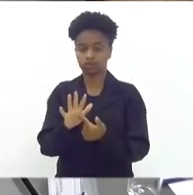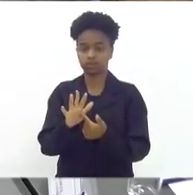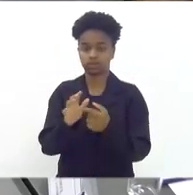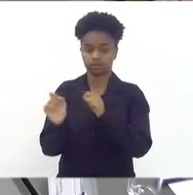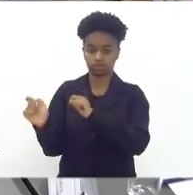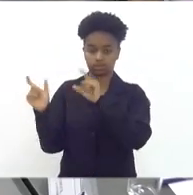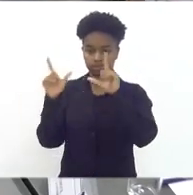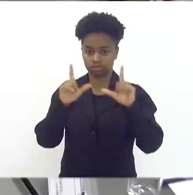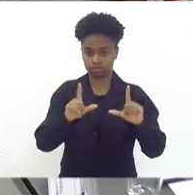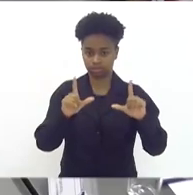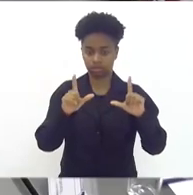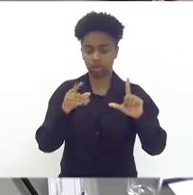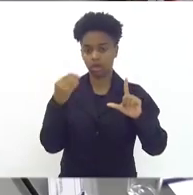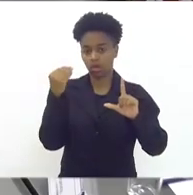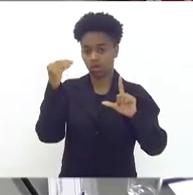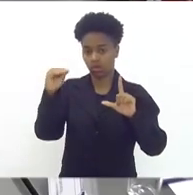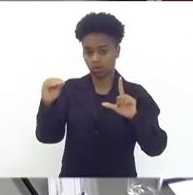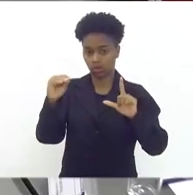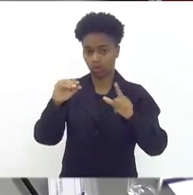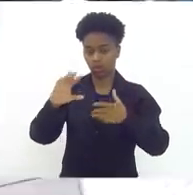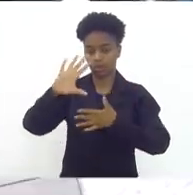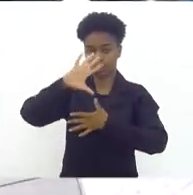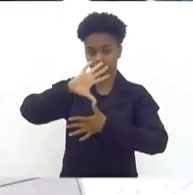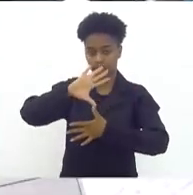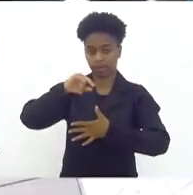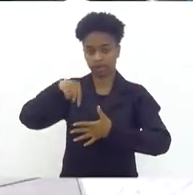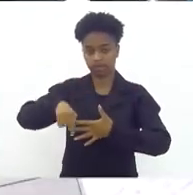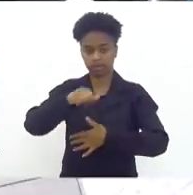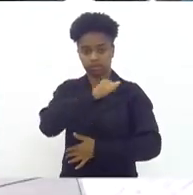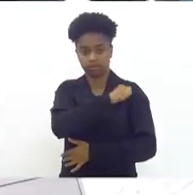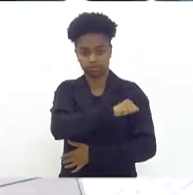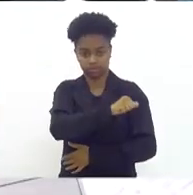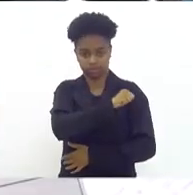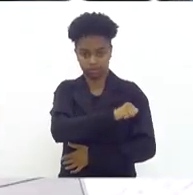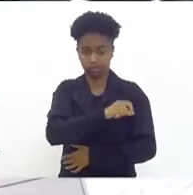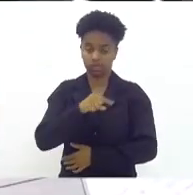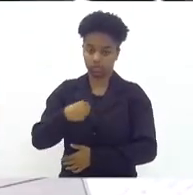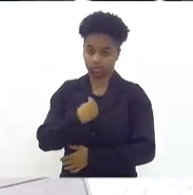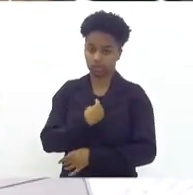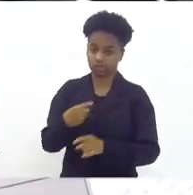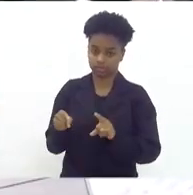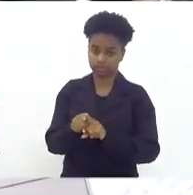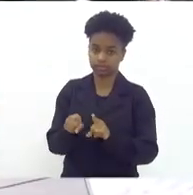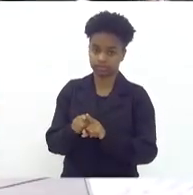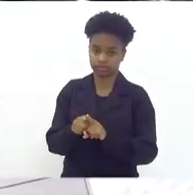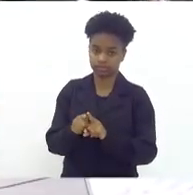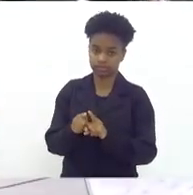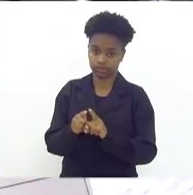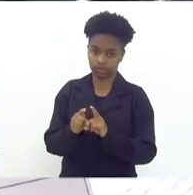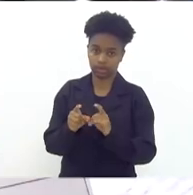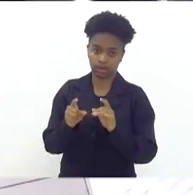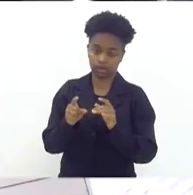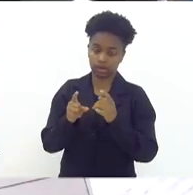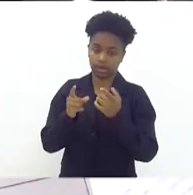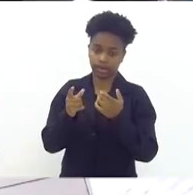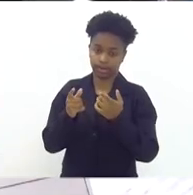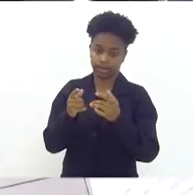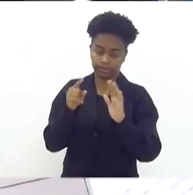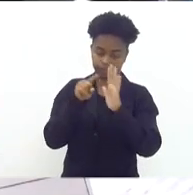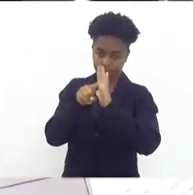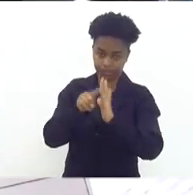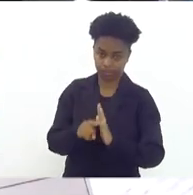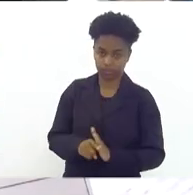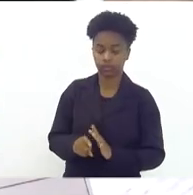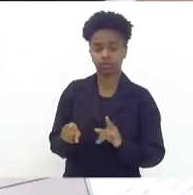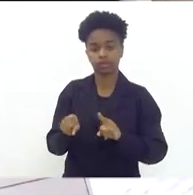slide ela ela coloca um mapa do Rio de Janeiro que foi inclusive o objeto de intervenção Nossa minha Deputado Tiago sua intervenção e